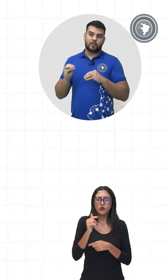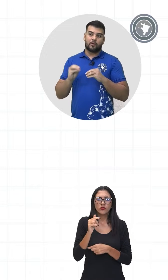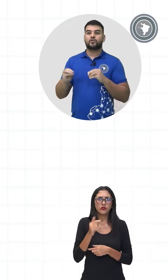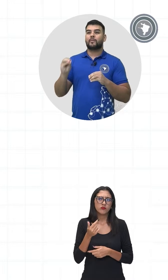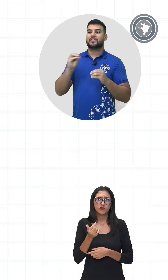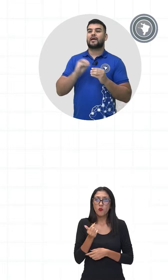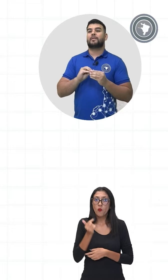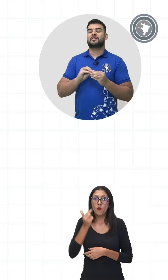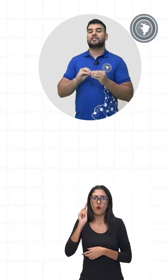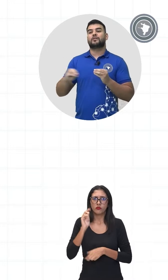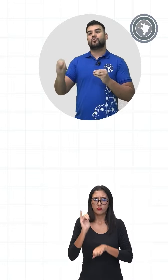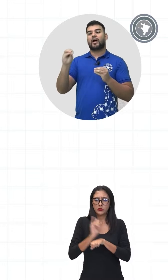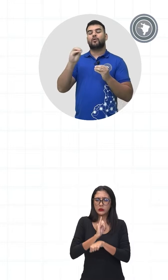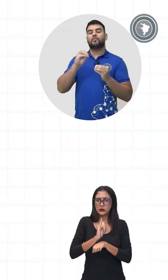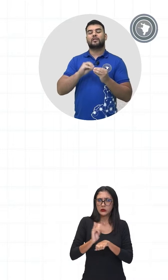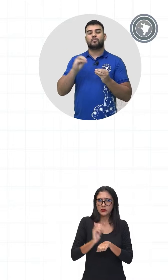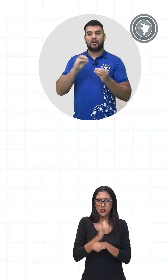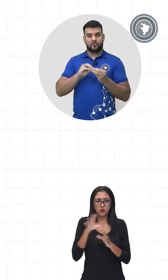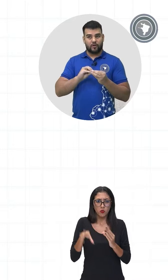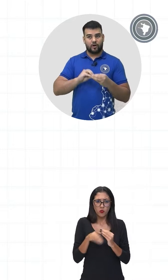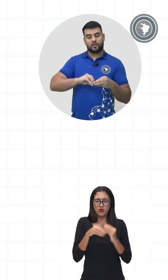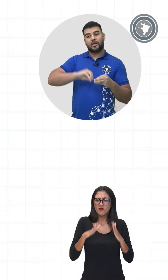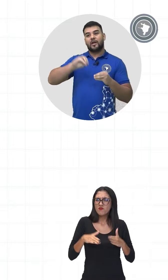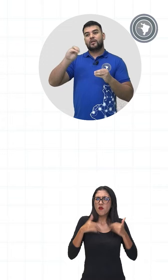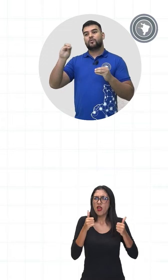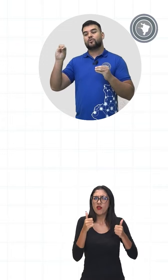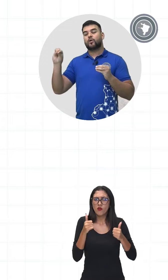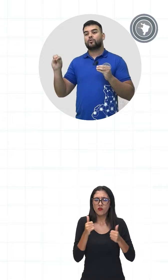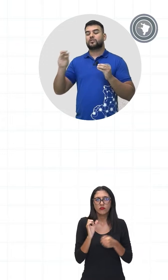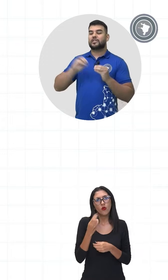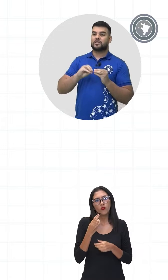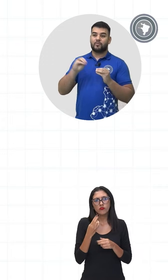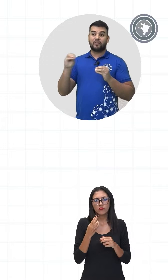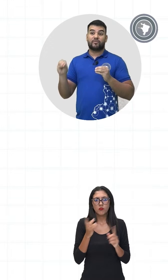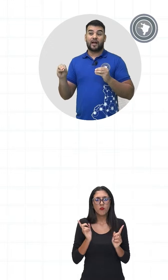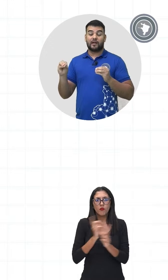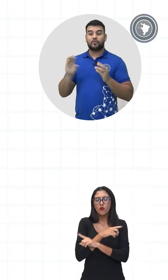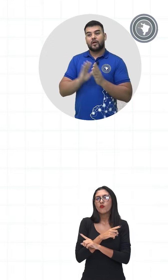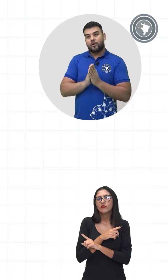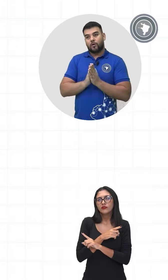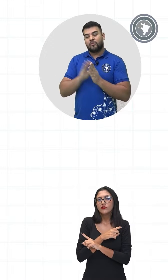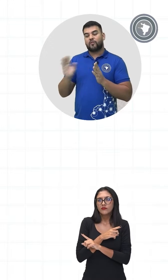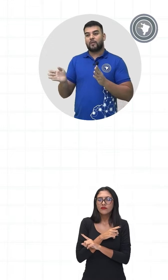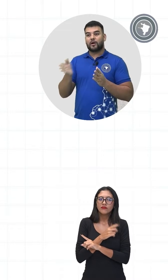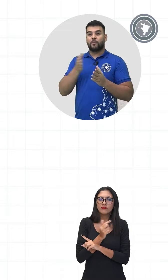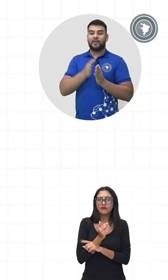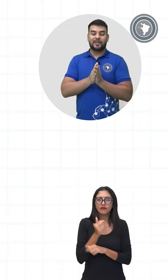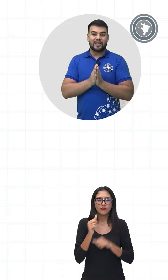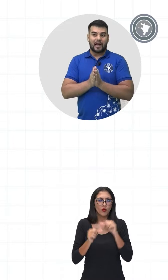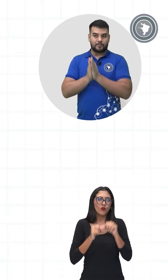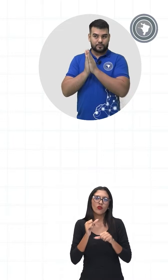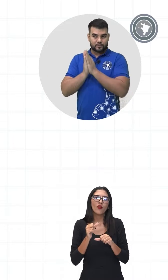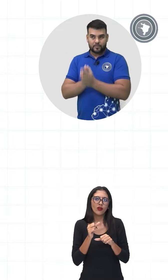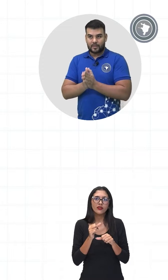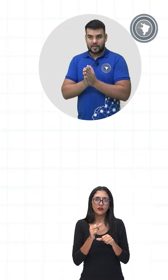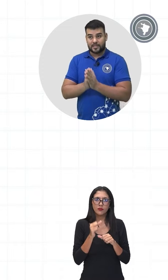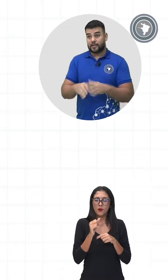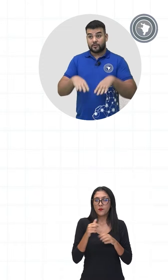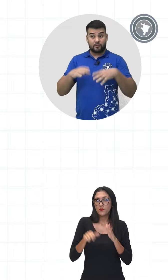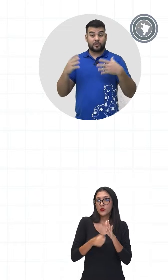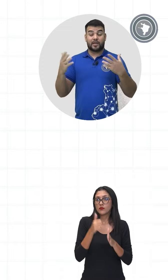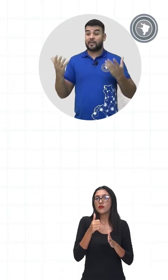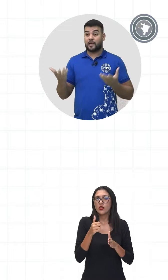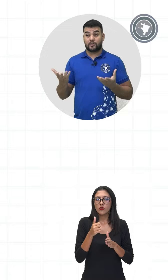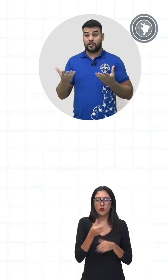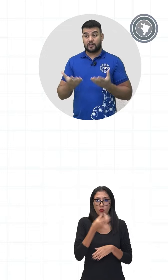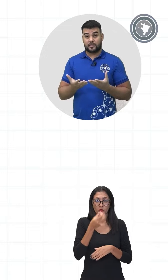que a pessoa já pode começar apresentando o argumento mais forte e os outros que são mais fracos como forma complementar.